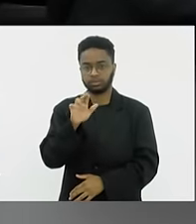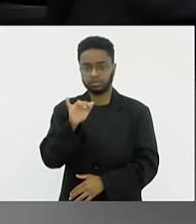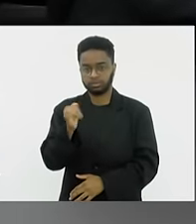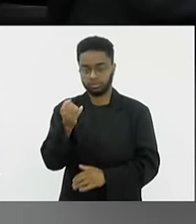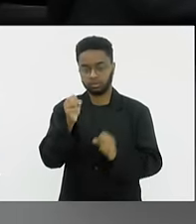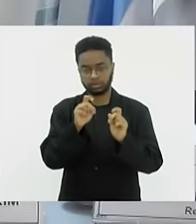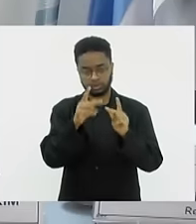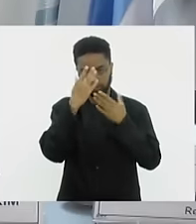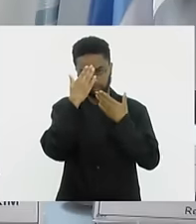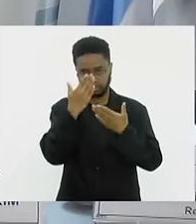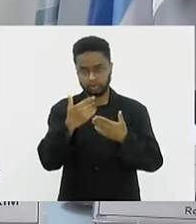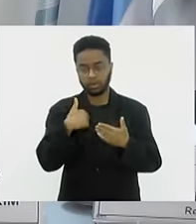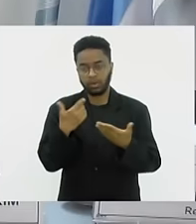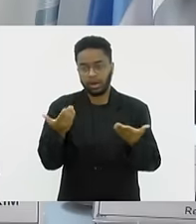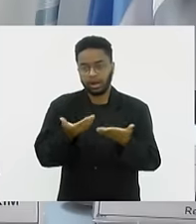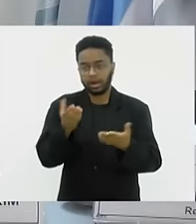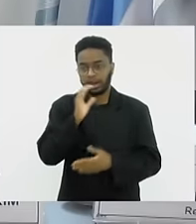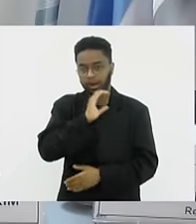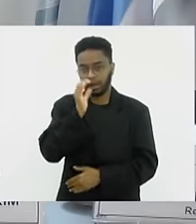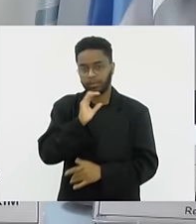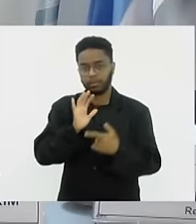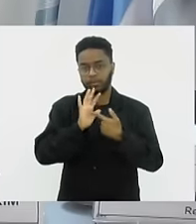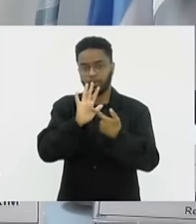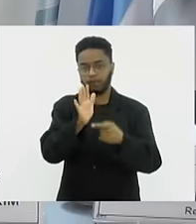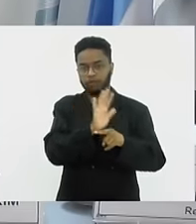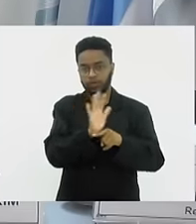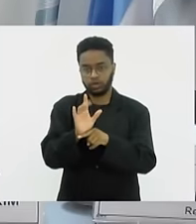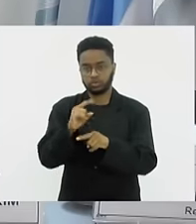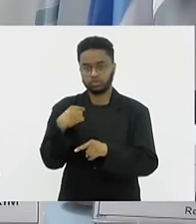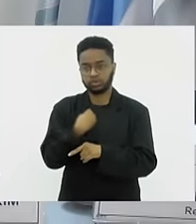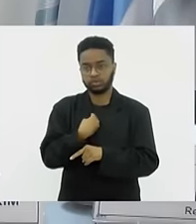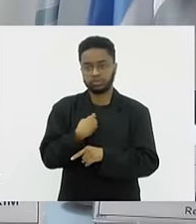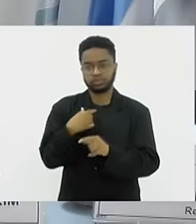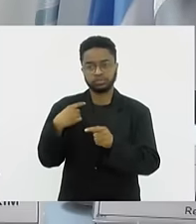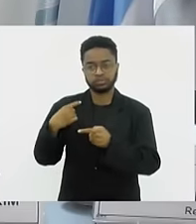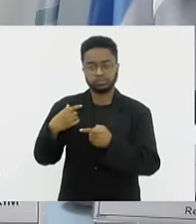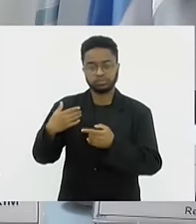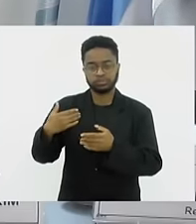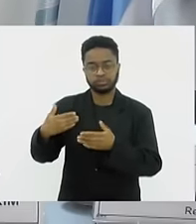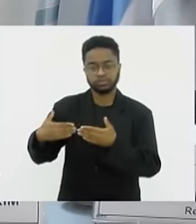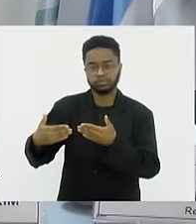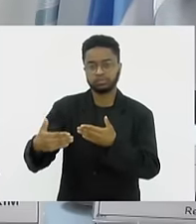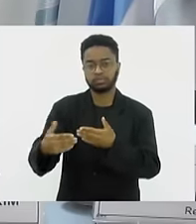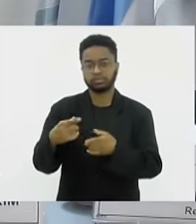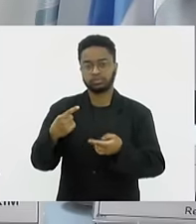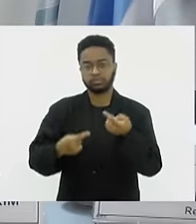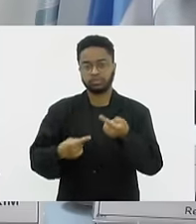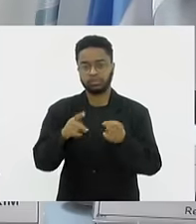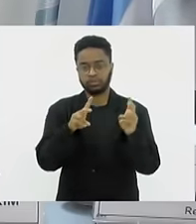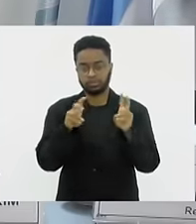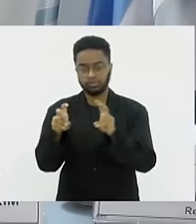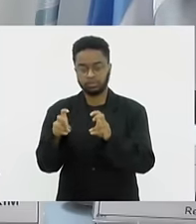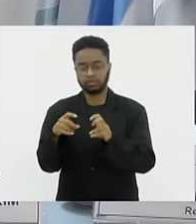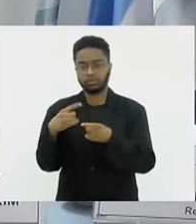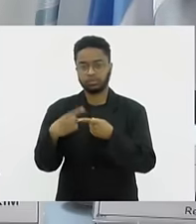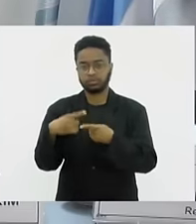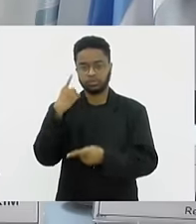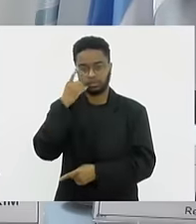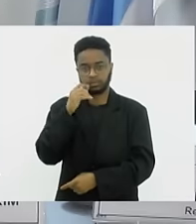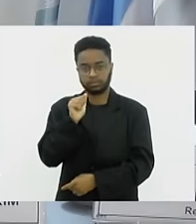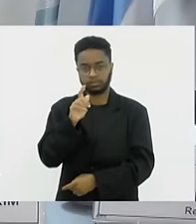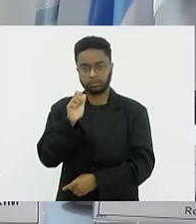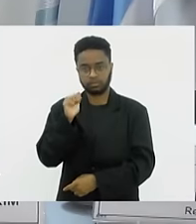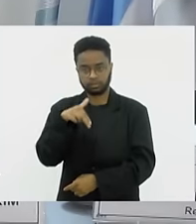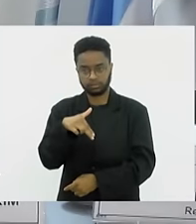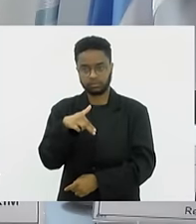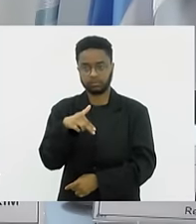vou passar rapidamente um vídeo aqui para a gente avançar num tema que o deputado Alan Lopes, deputado Filipe